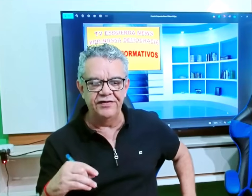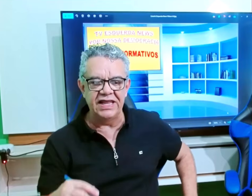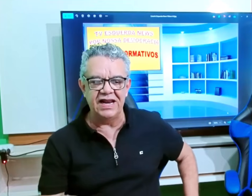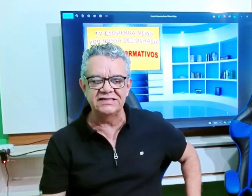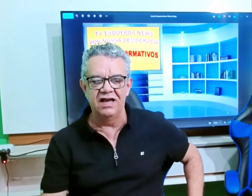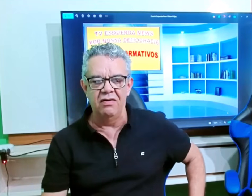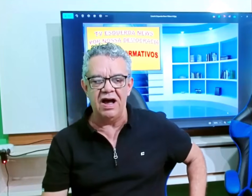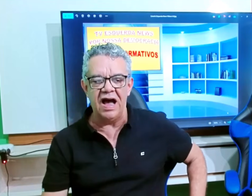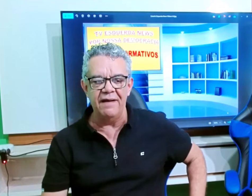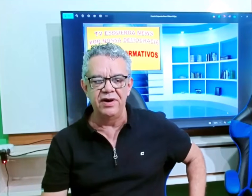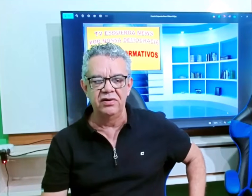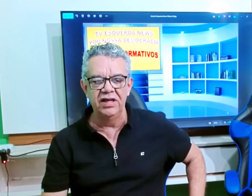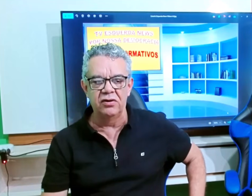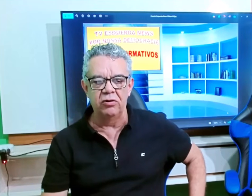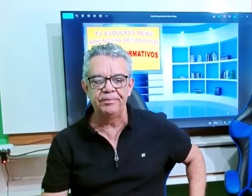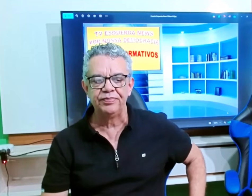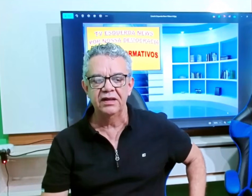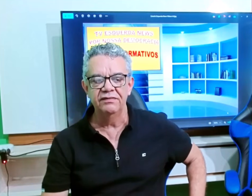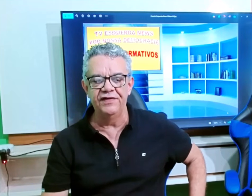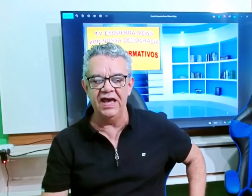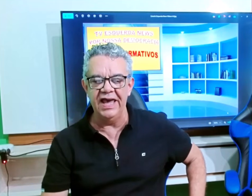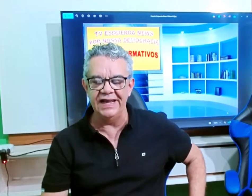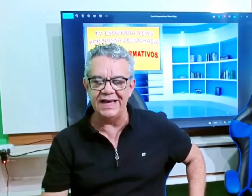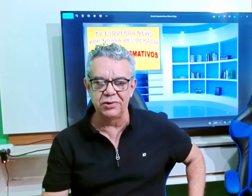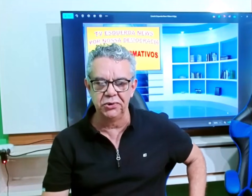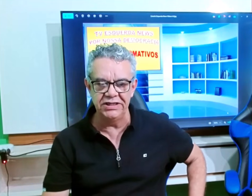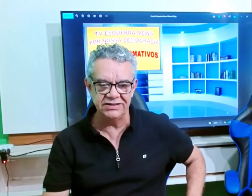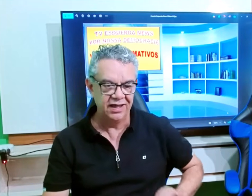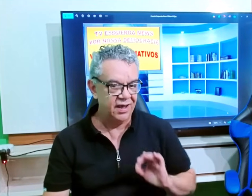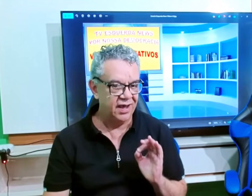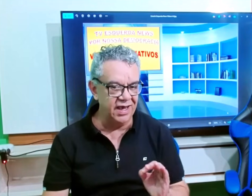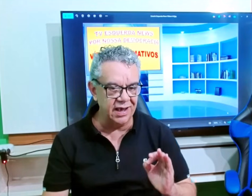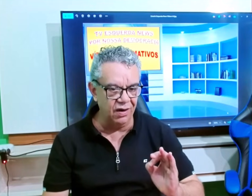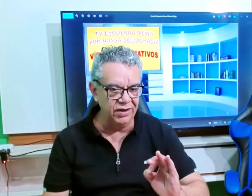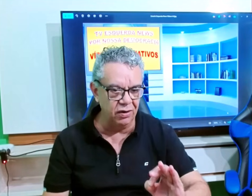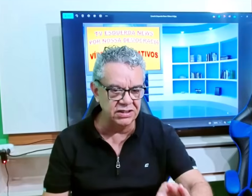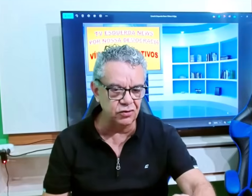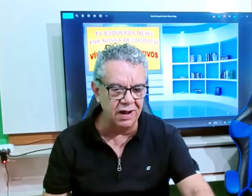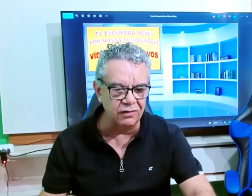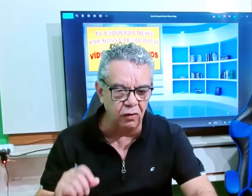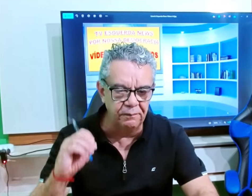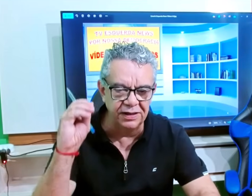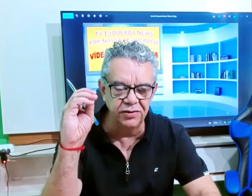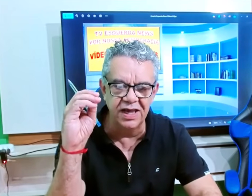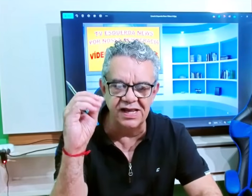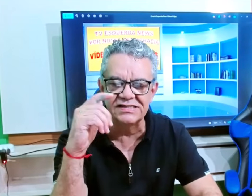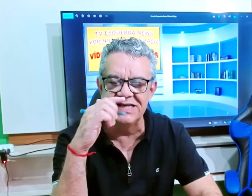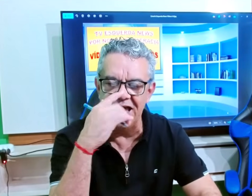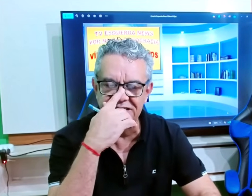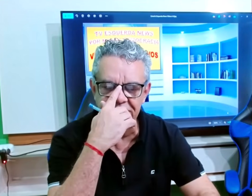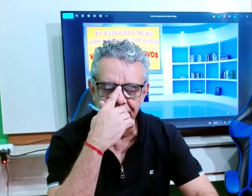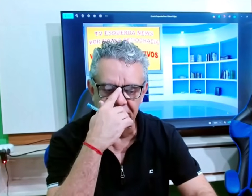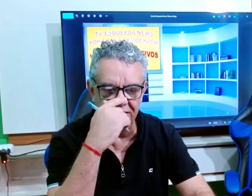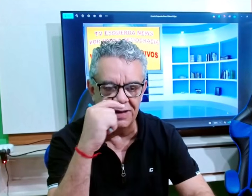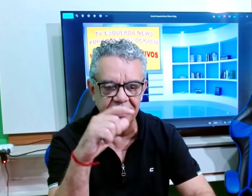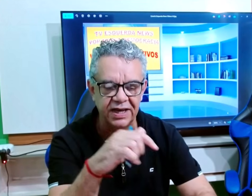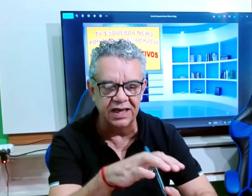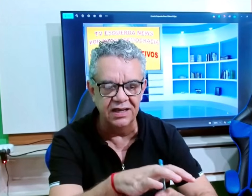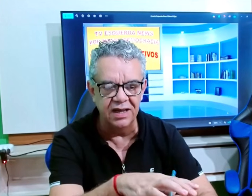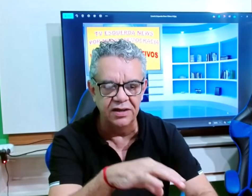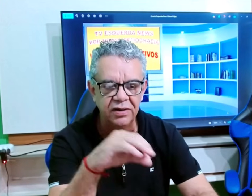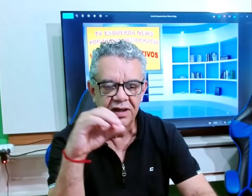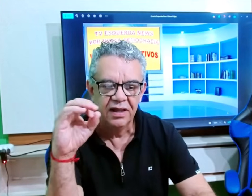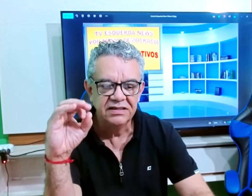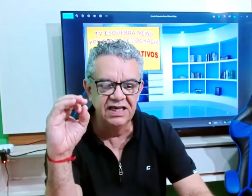da Confederação, Abraham Lincoln Ferreira da Cruz, em reuniões com a cúpula do INSS. Em maio